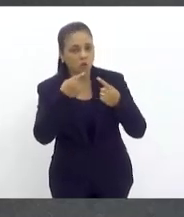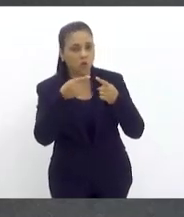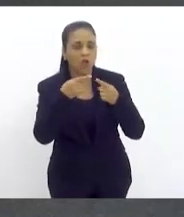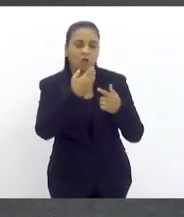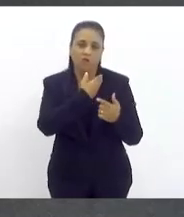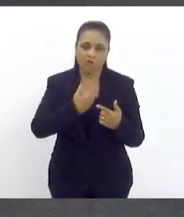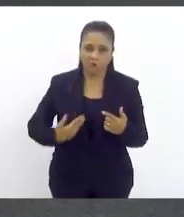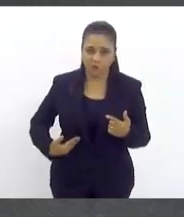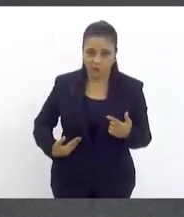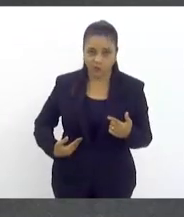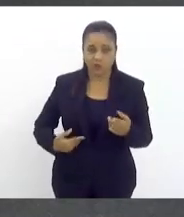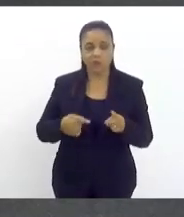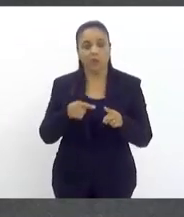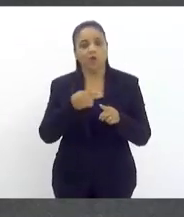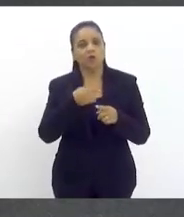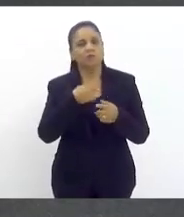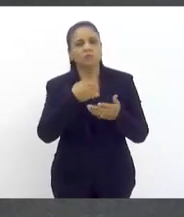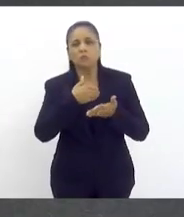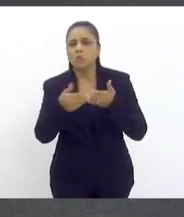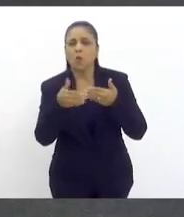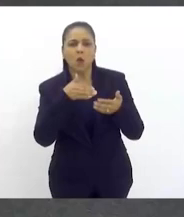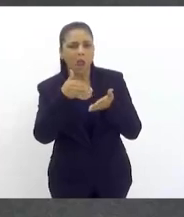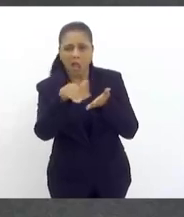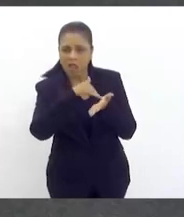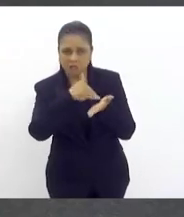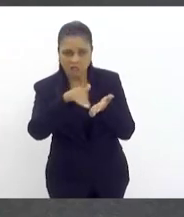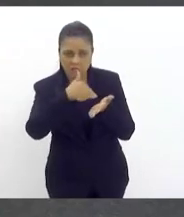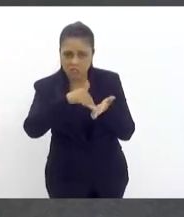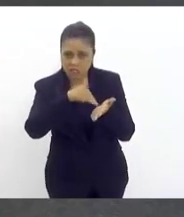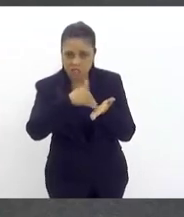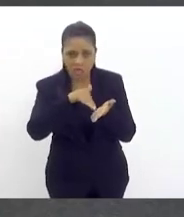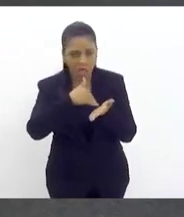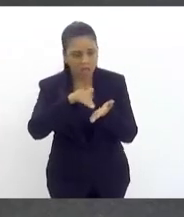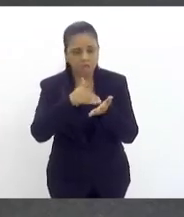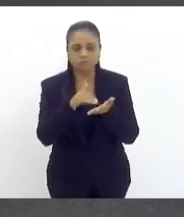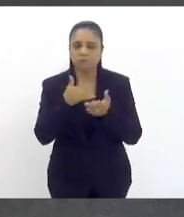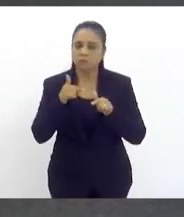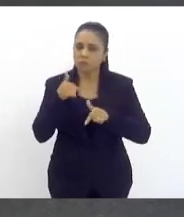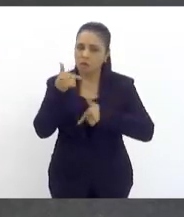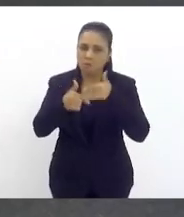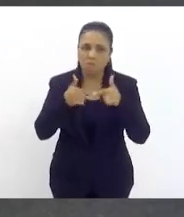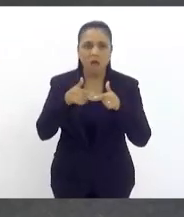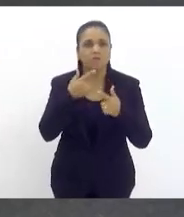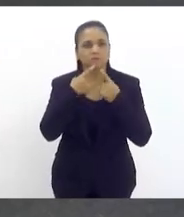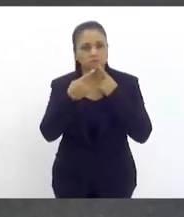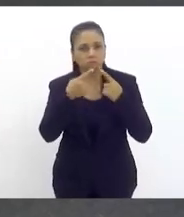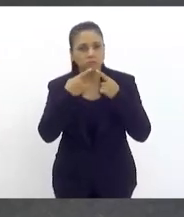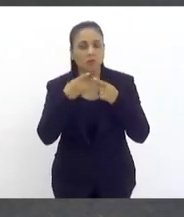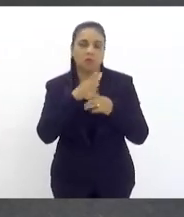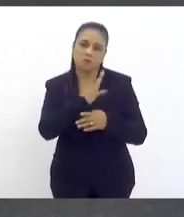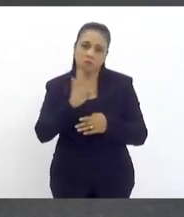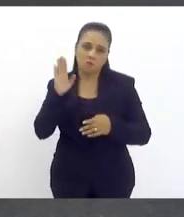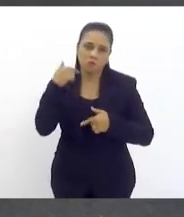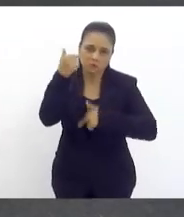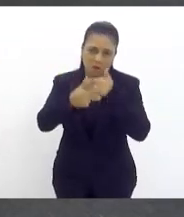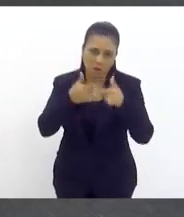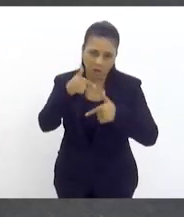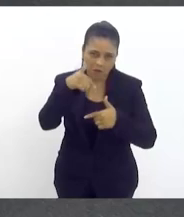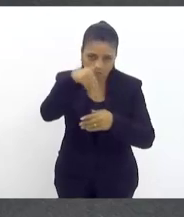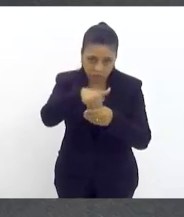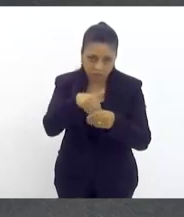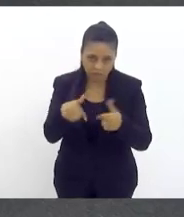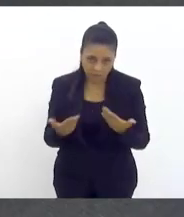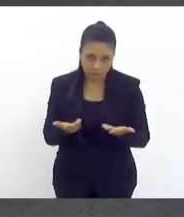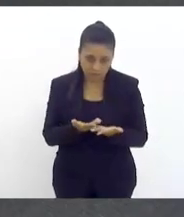para dialogar com quaisquer secretários, como eu faço, sempre, porque esse é meu papel aqui. Muito obrigada, senhor presidente,